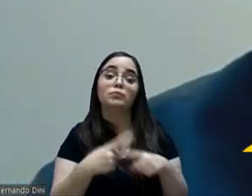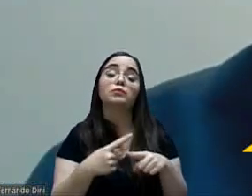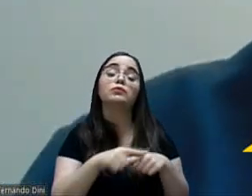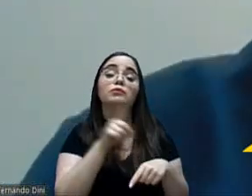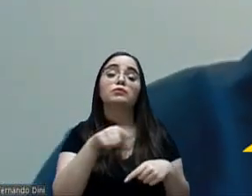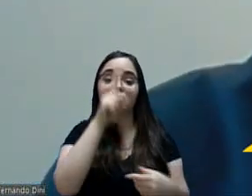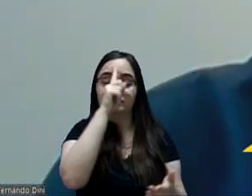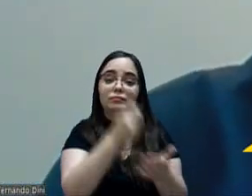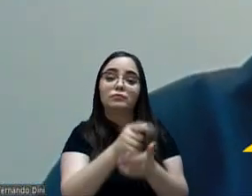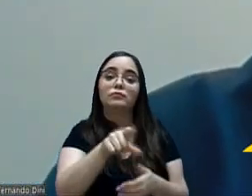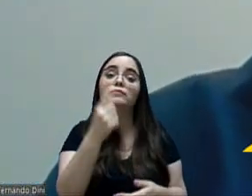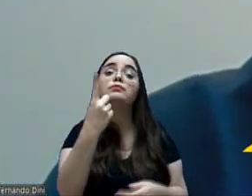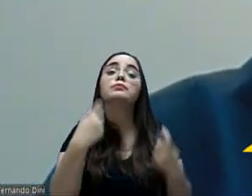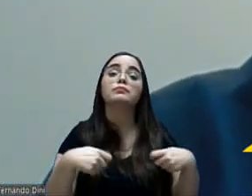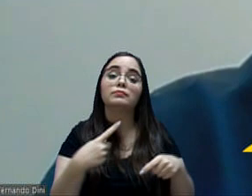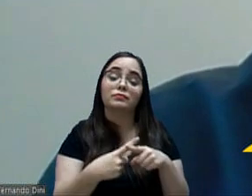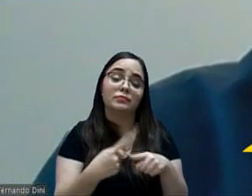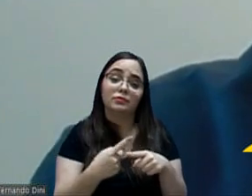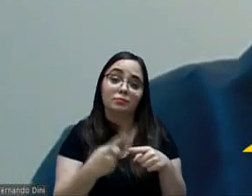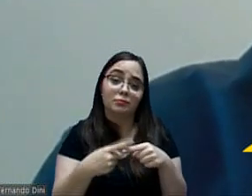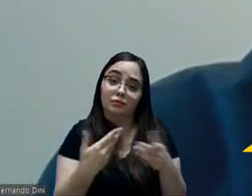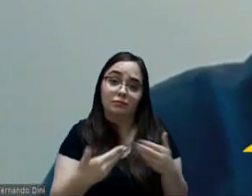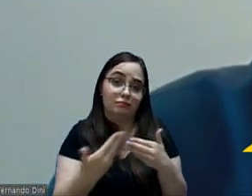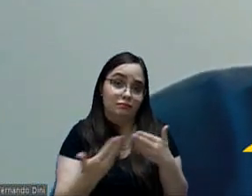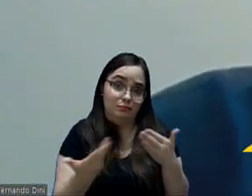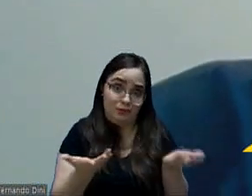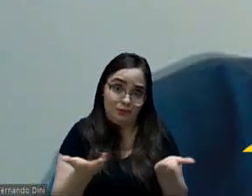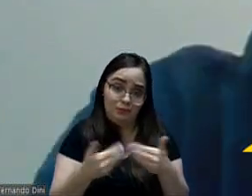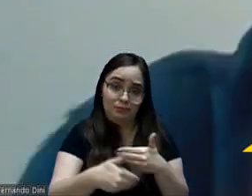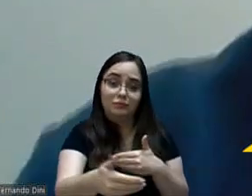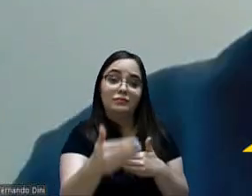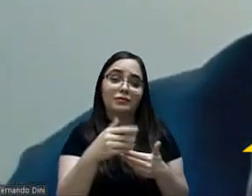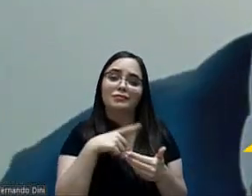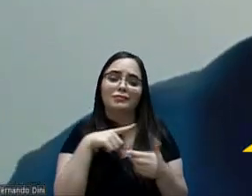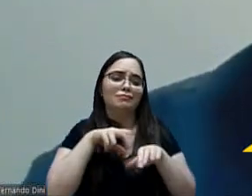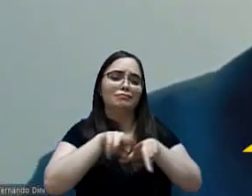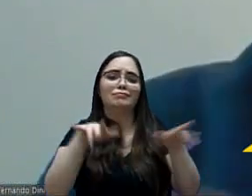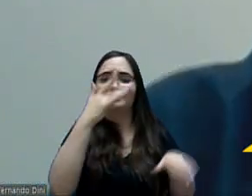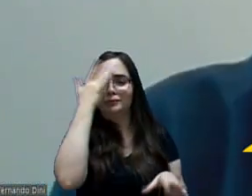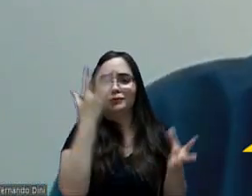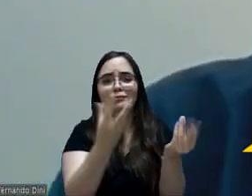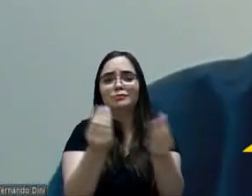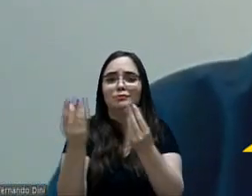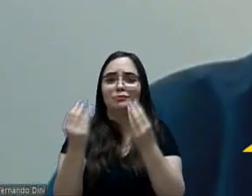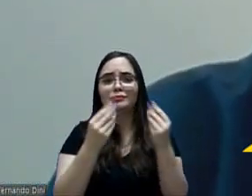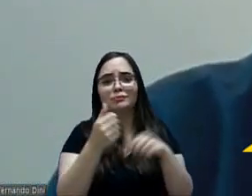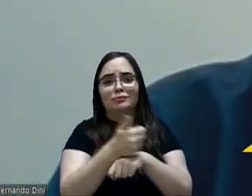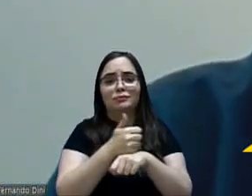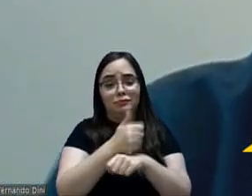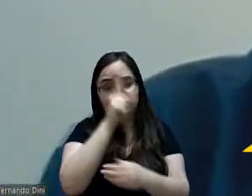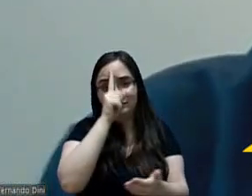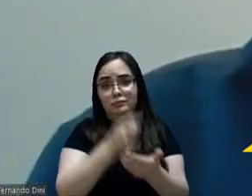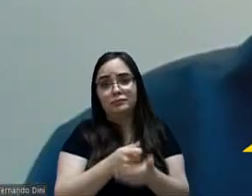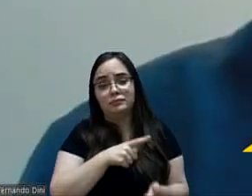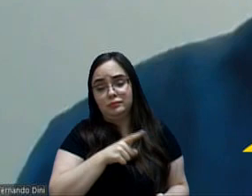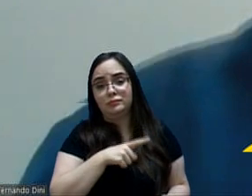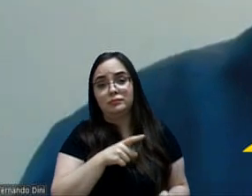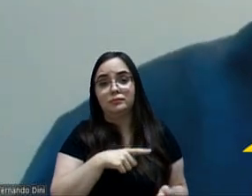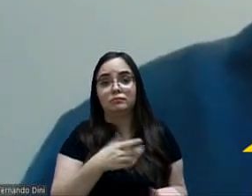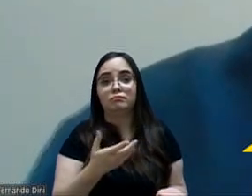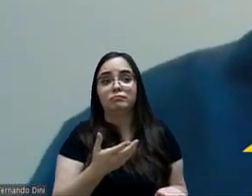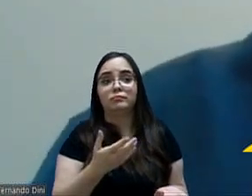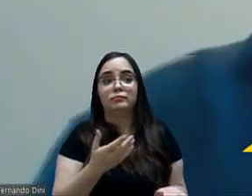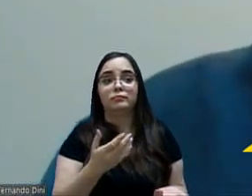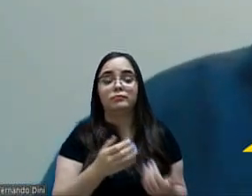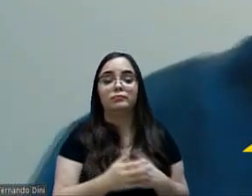Sofia? Porque a partir de agora, presidente, nós temos aí vários profissionais fazendo essa escolha. Quem nunca